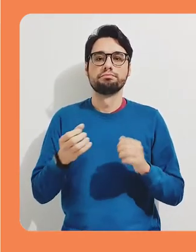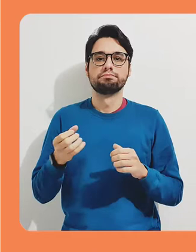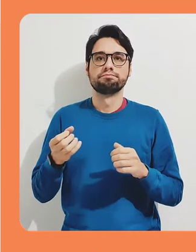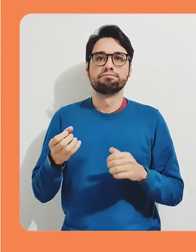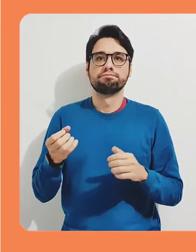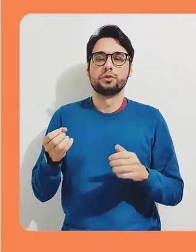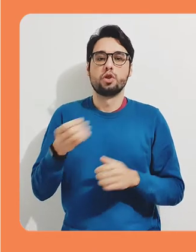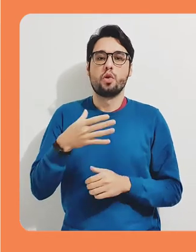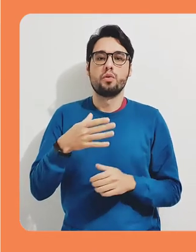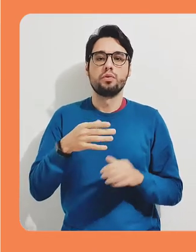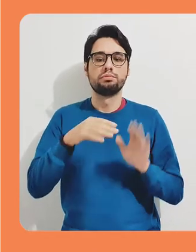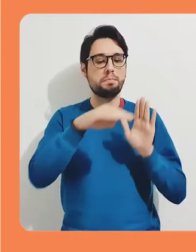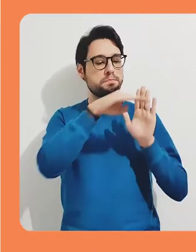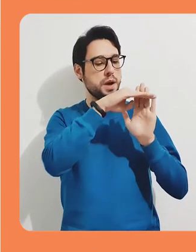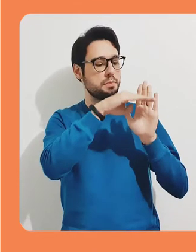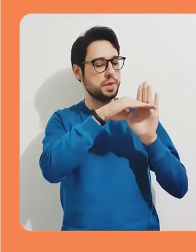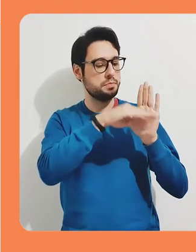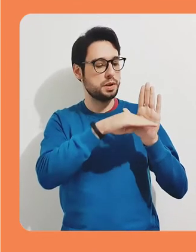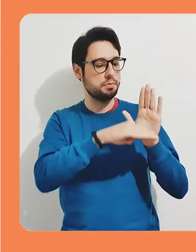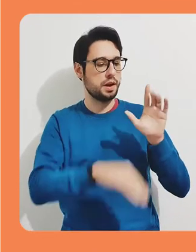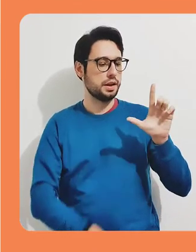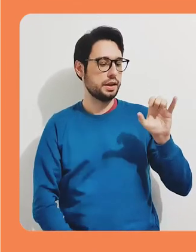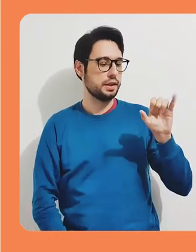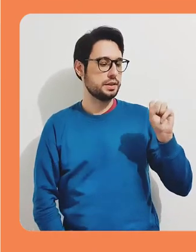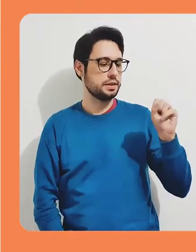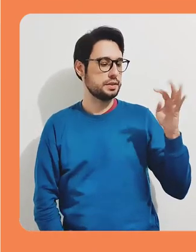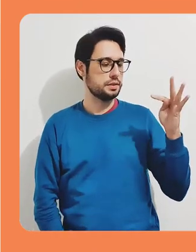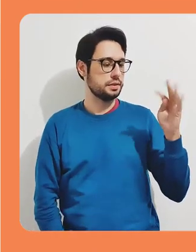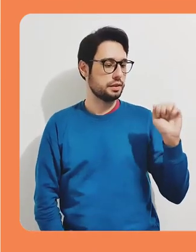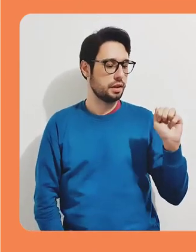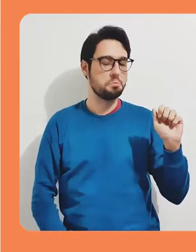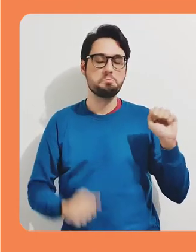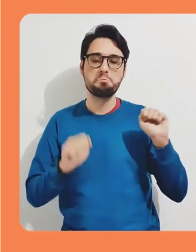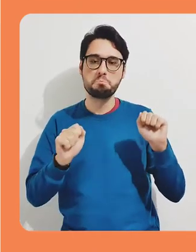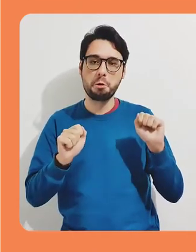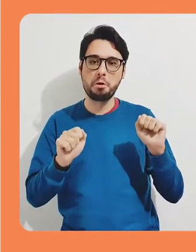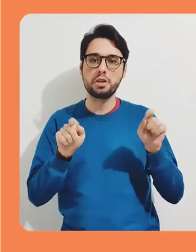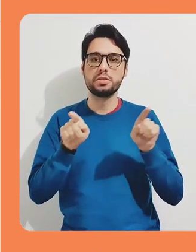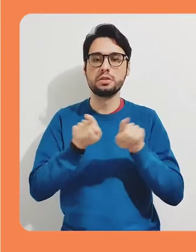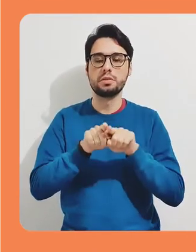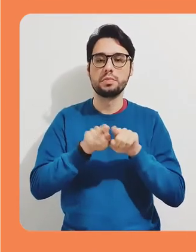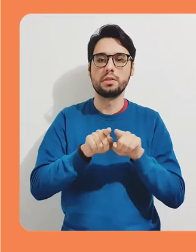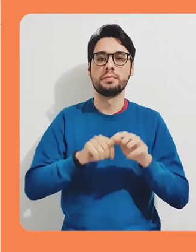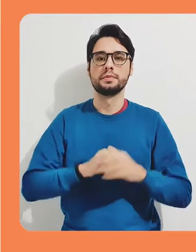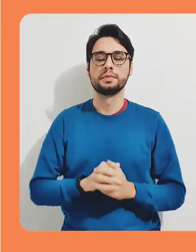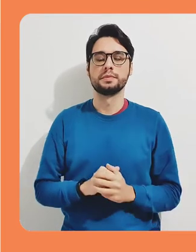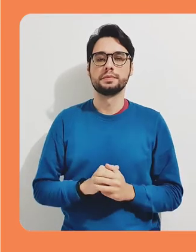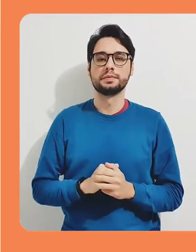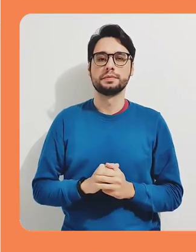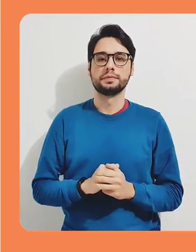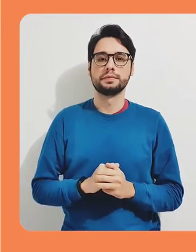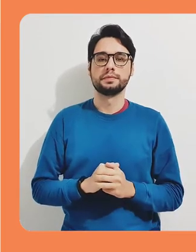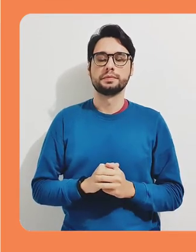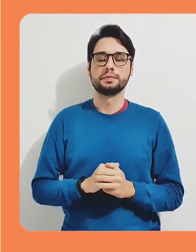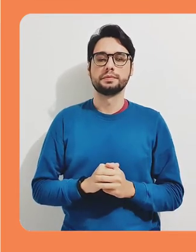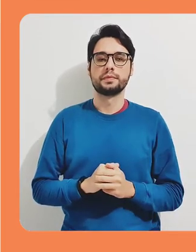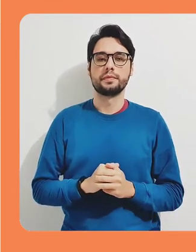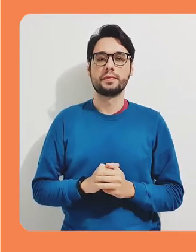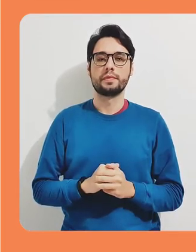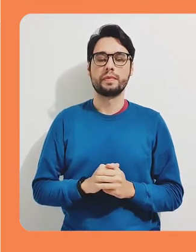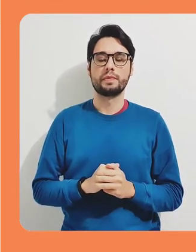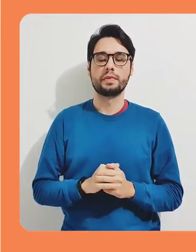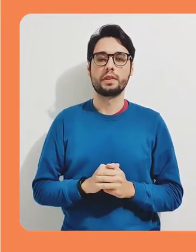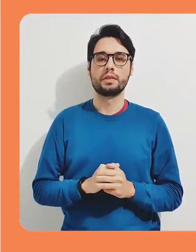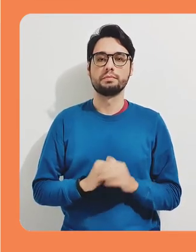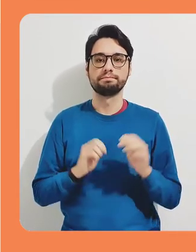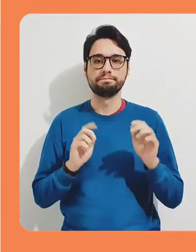clicar sobre esses botões. Se quisermos, então, fazer uma lista,